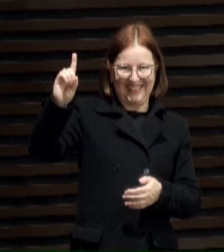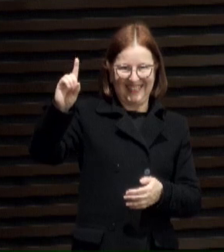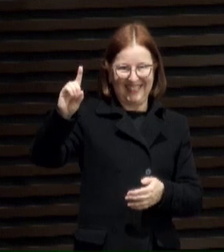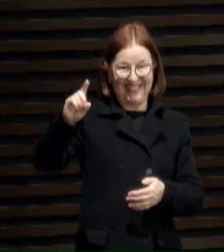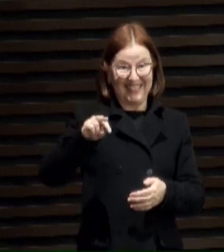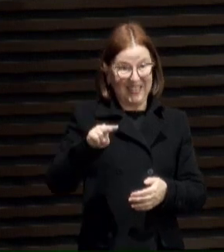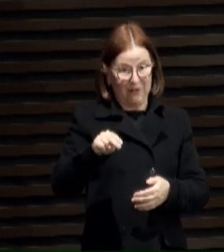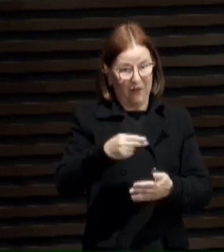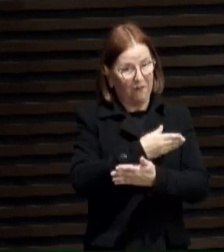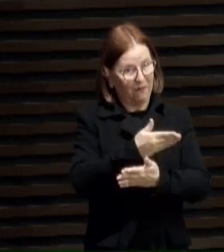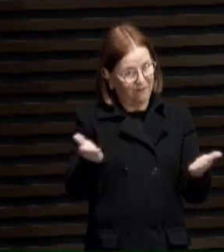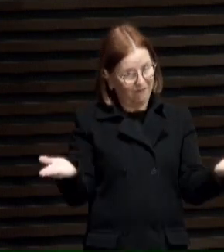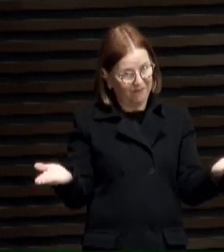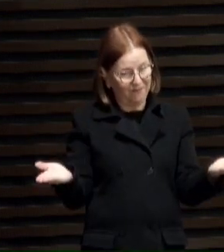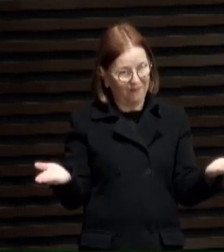também vós,